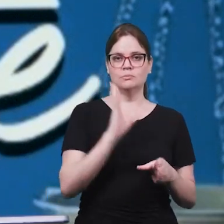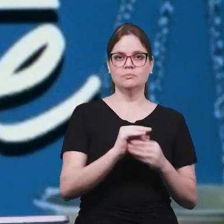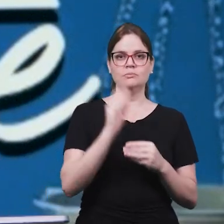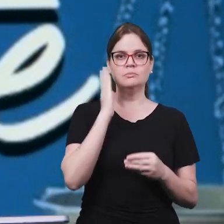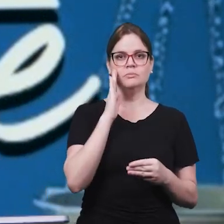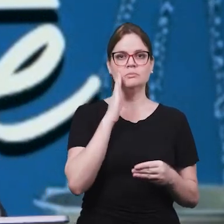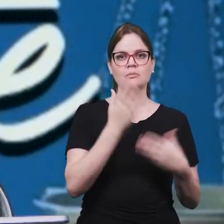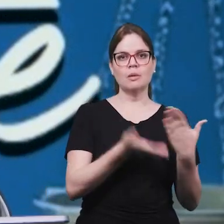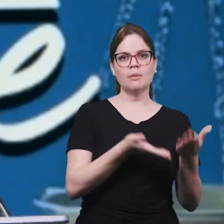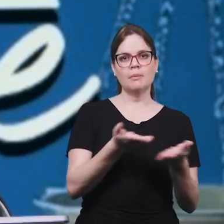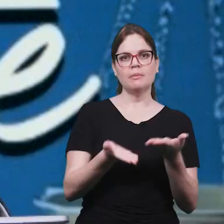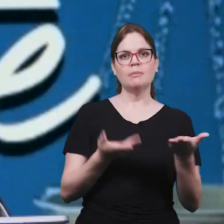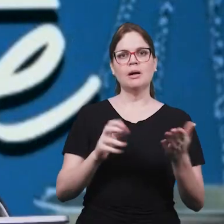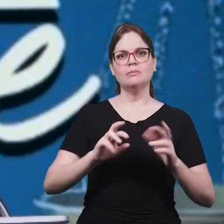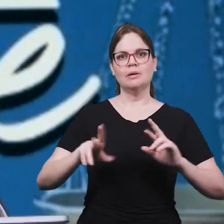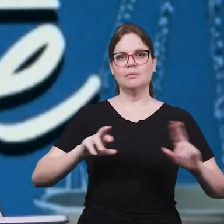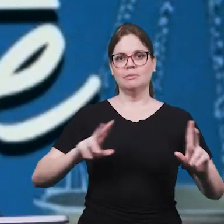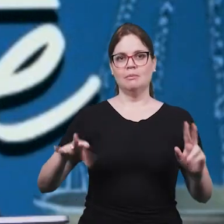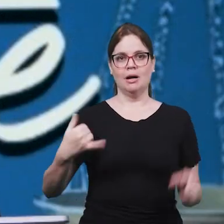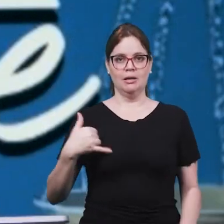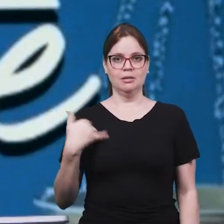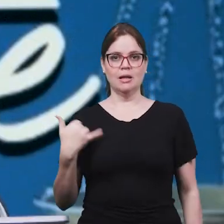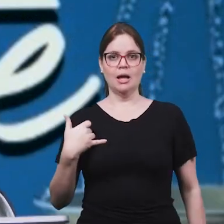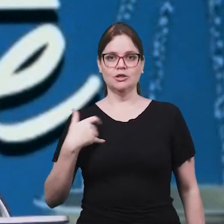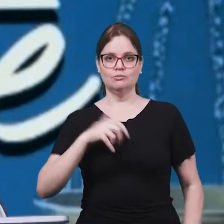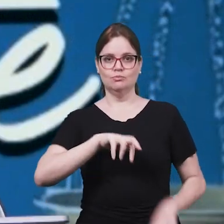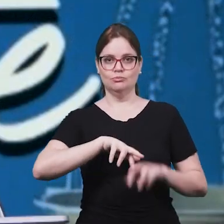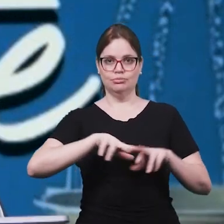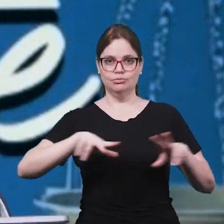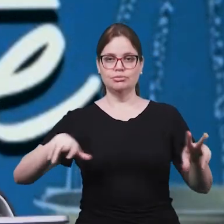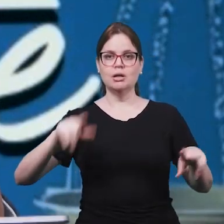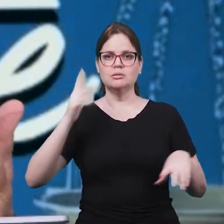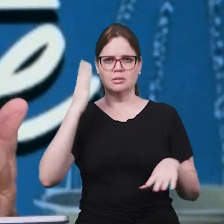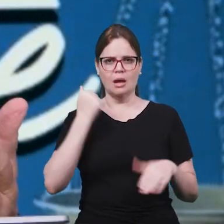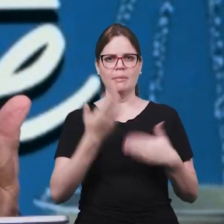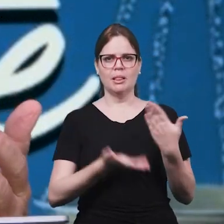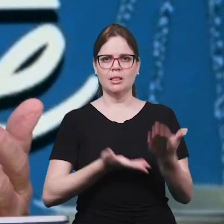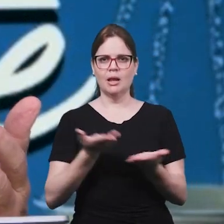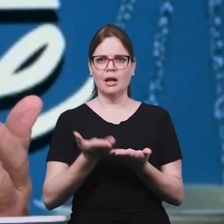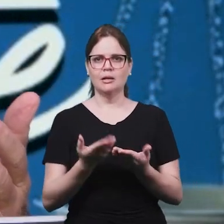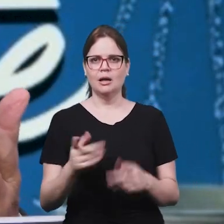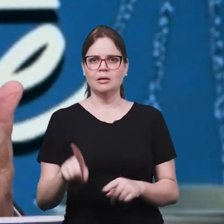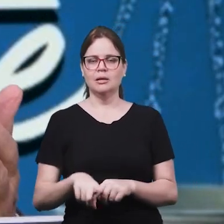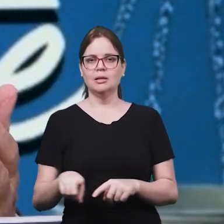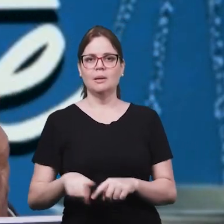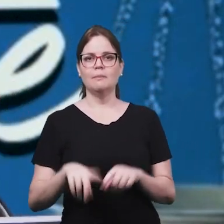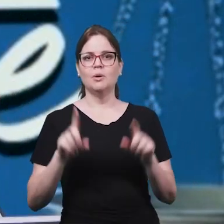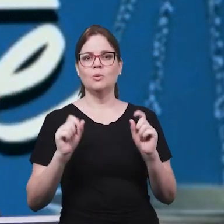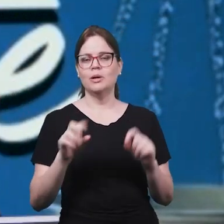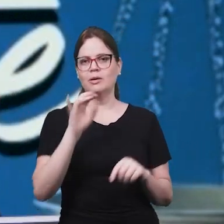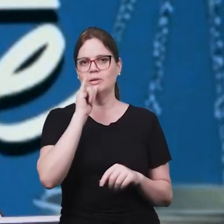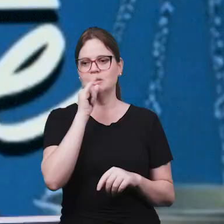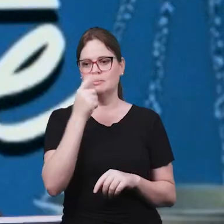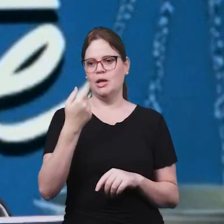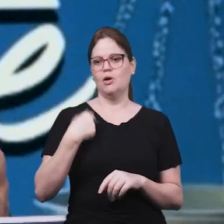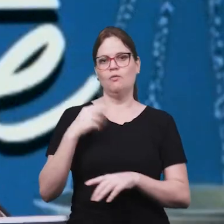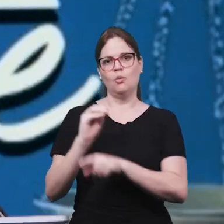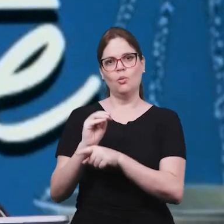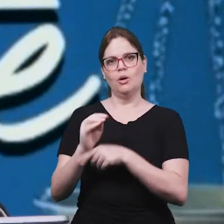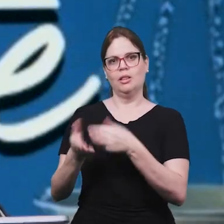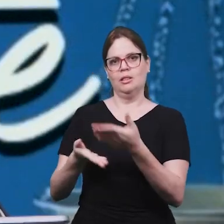essas diferentes faixas de idade e lidar naturalmente sem perder com isso, né? Não quer dizer que ao lidar